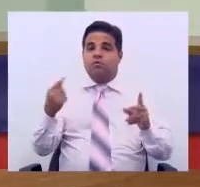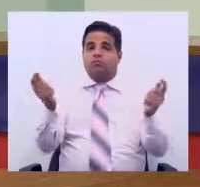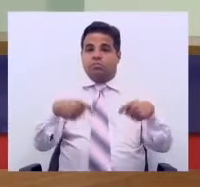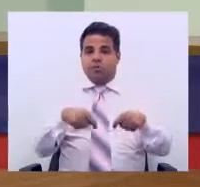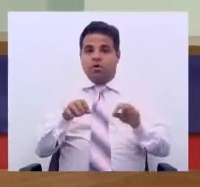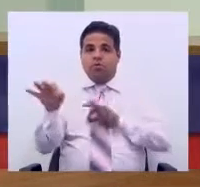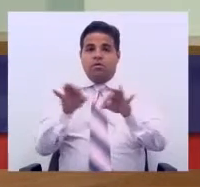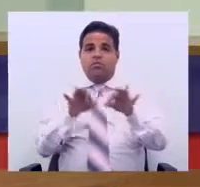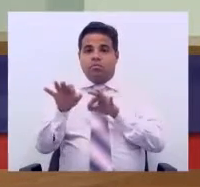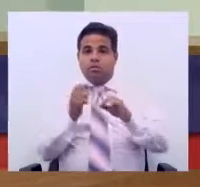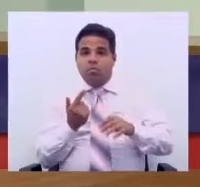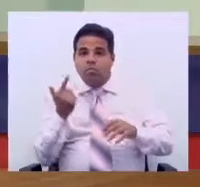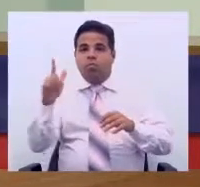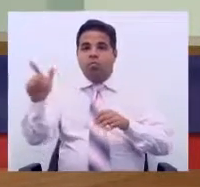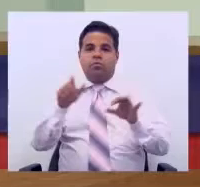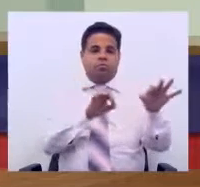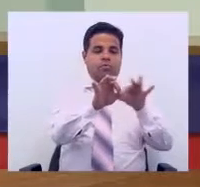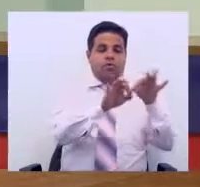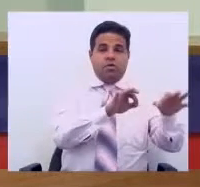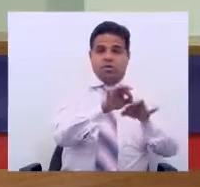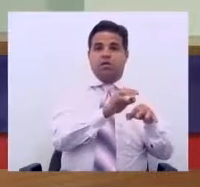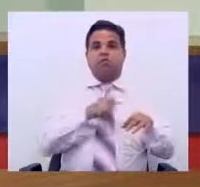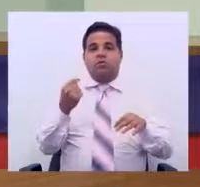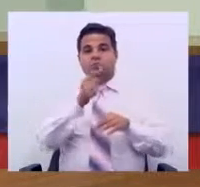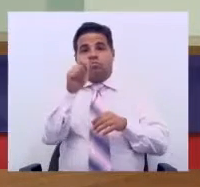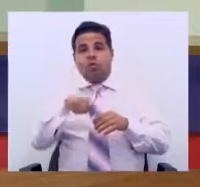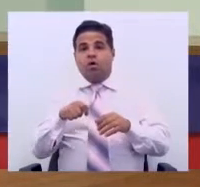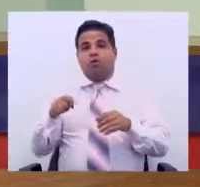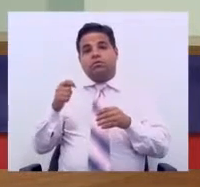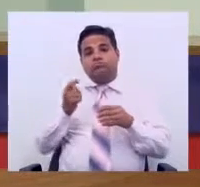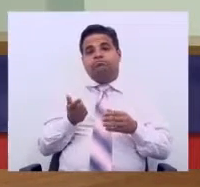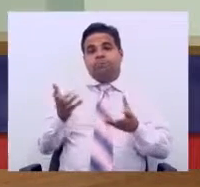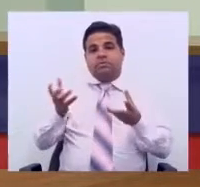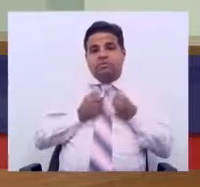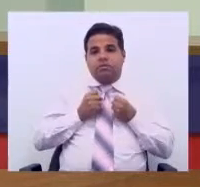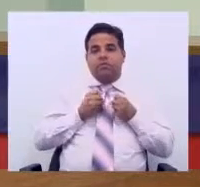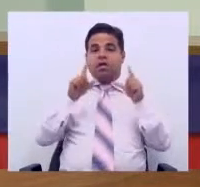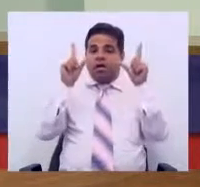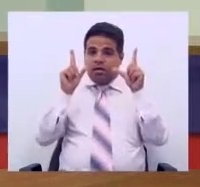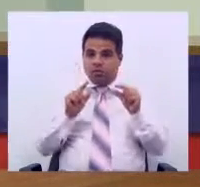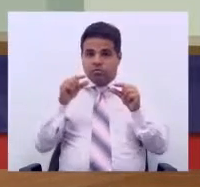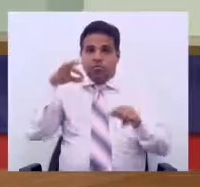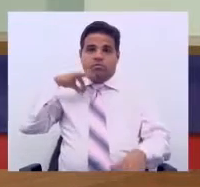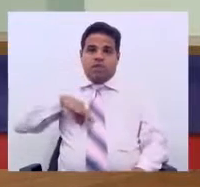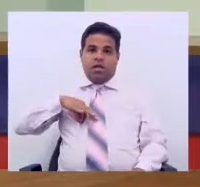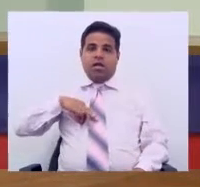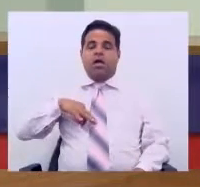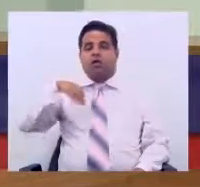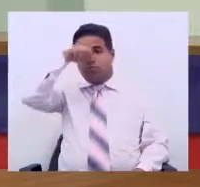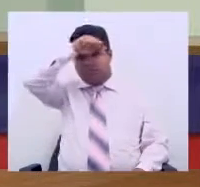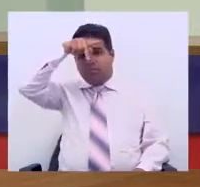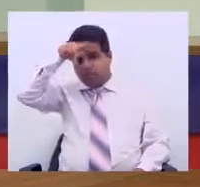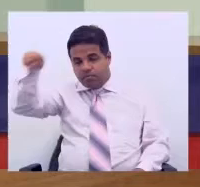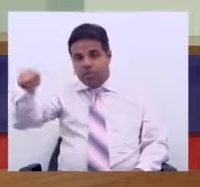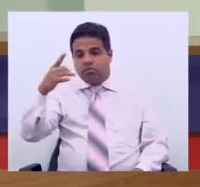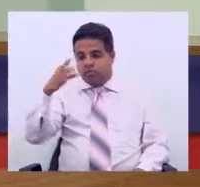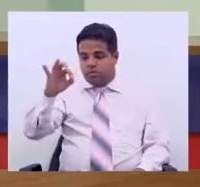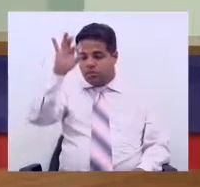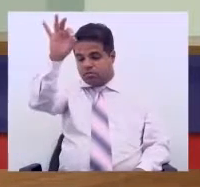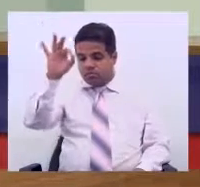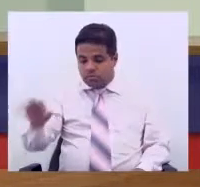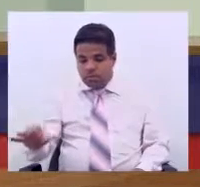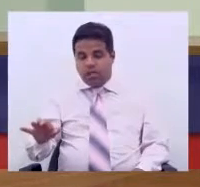um outro. O outro projeto, nós podemos acatar a redução no salário do prefeito, dos secretários, de